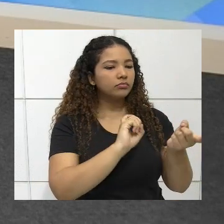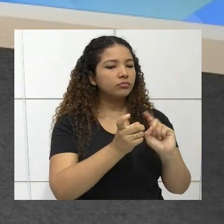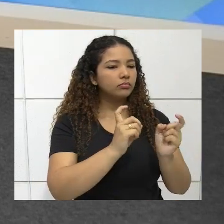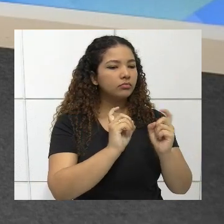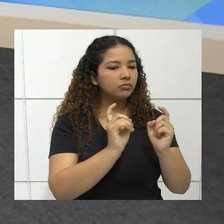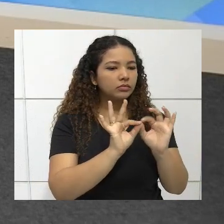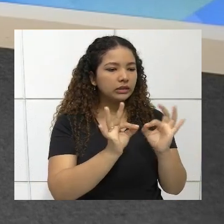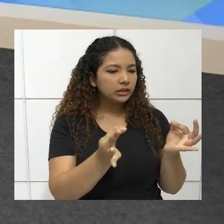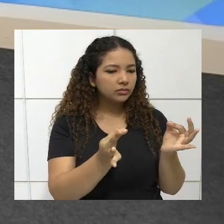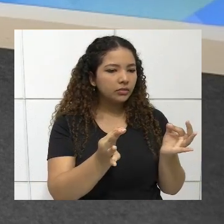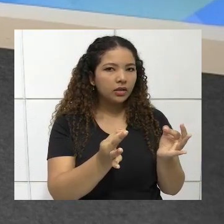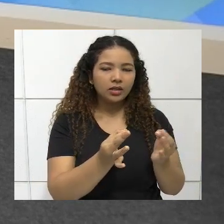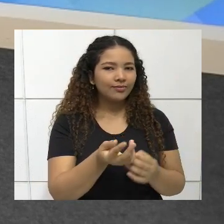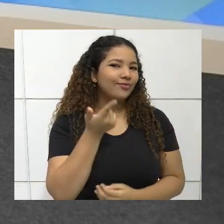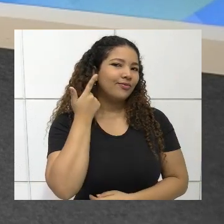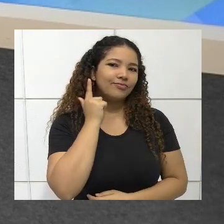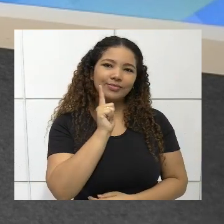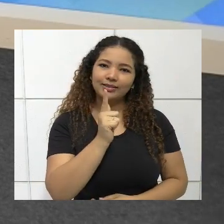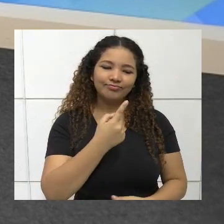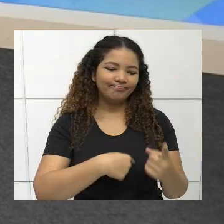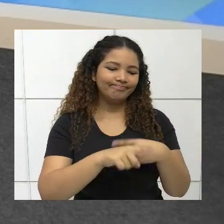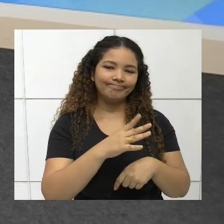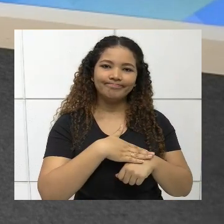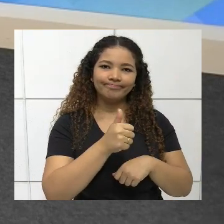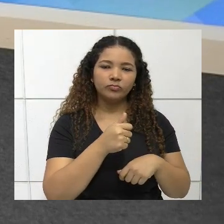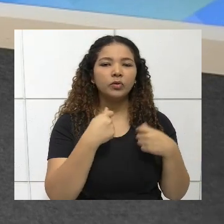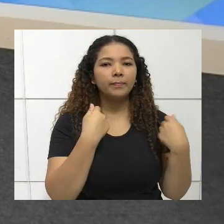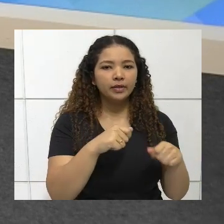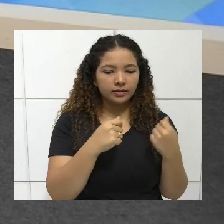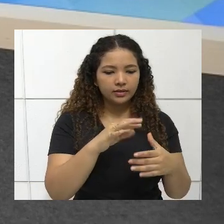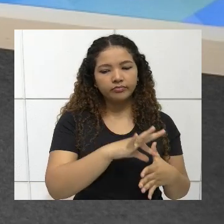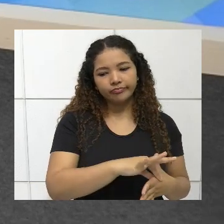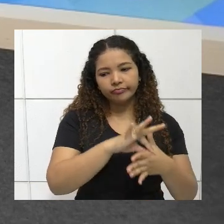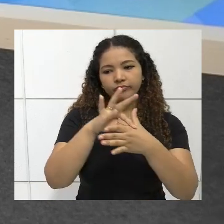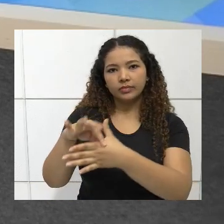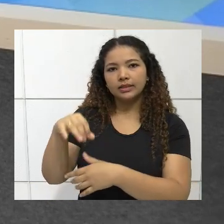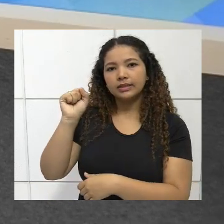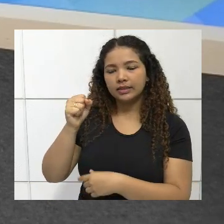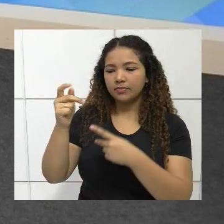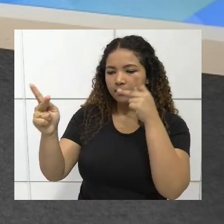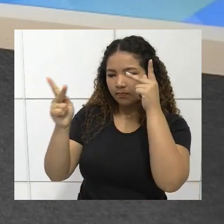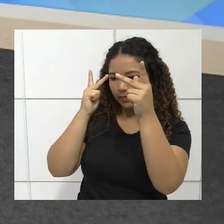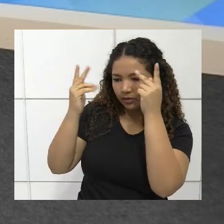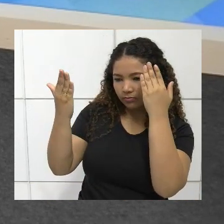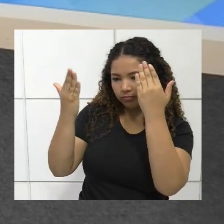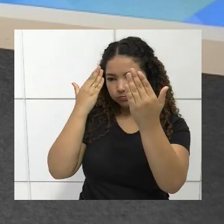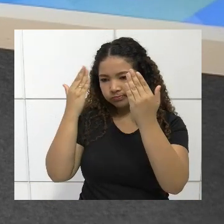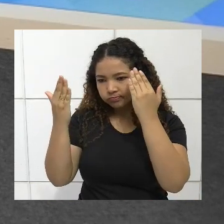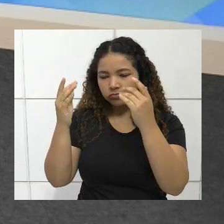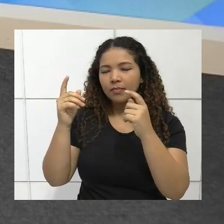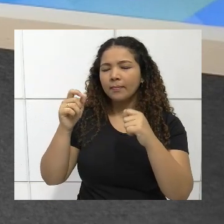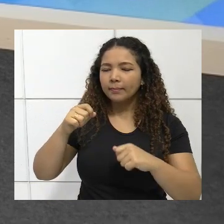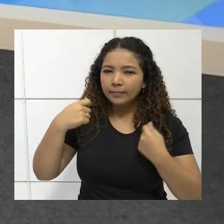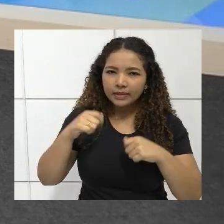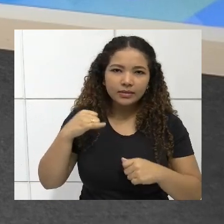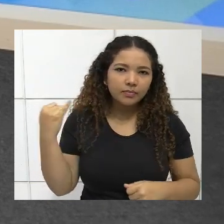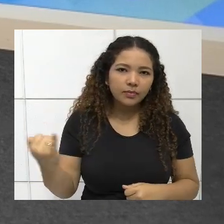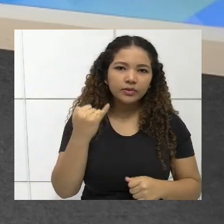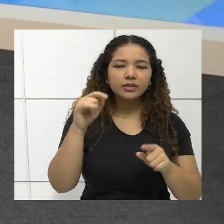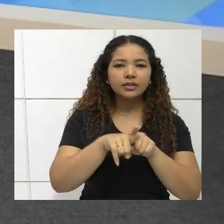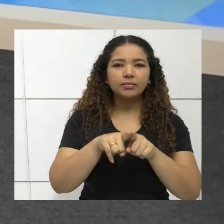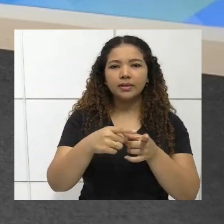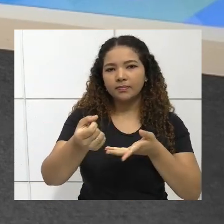vai surtir o efeito esperado, a gente solicita que procure sim um médico, dá um encaminhamento, porque é essencial a medicação também em